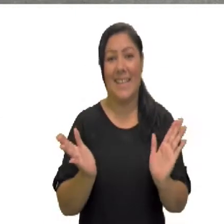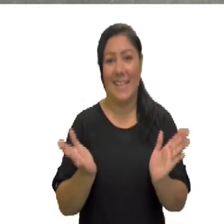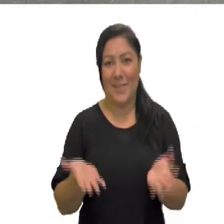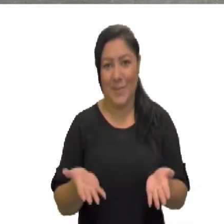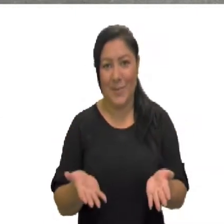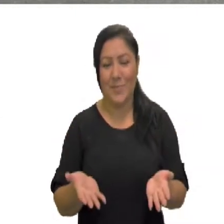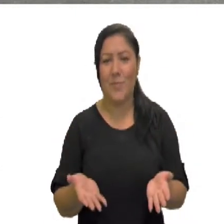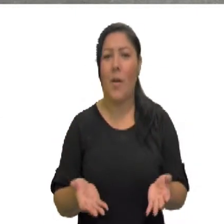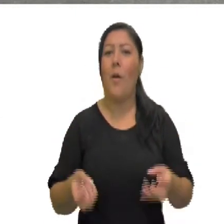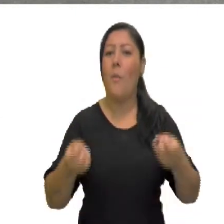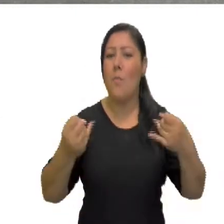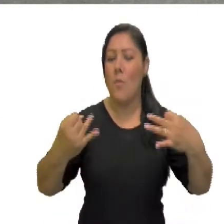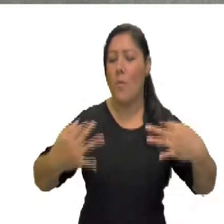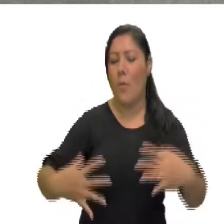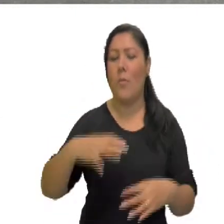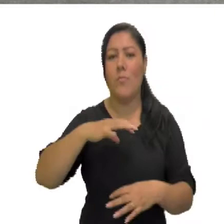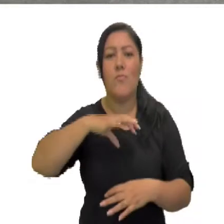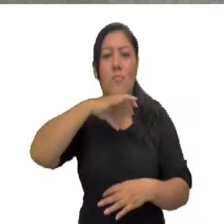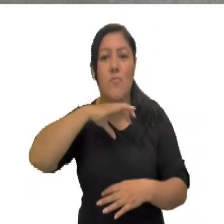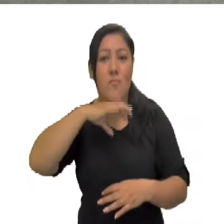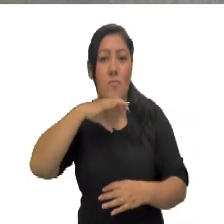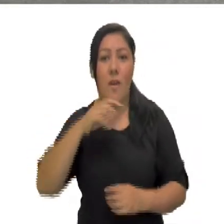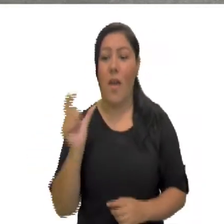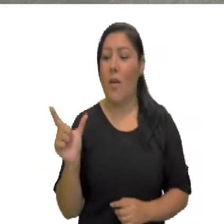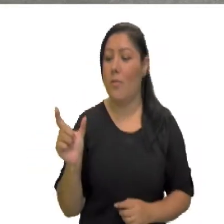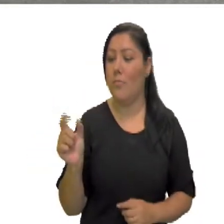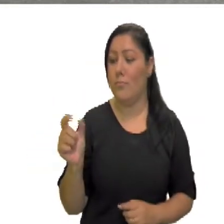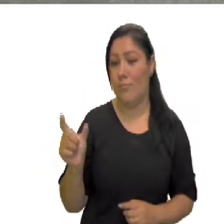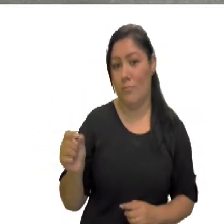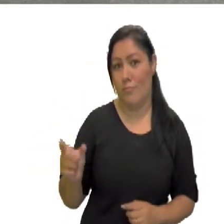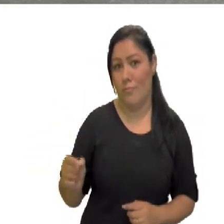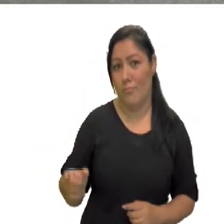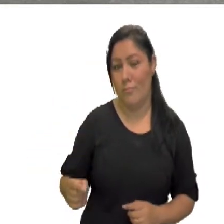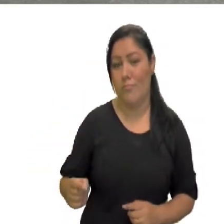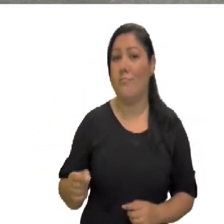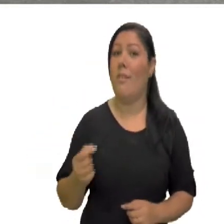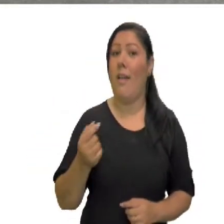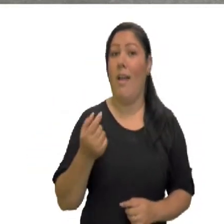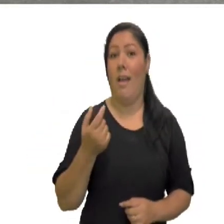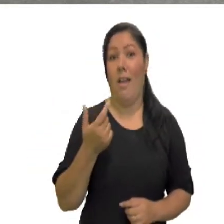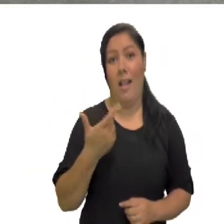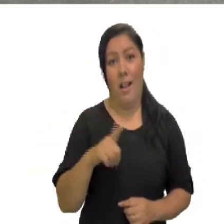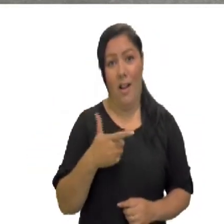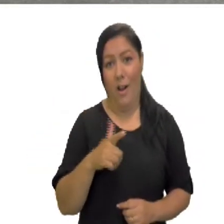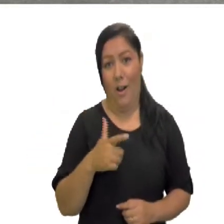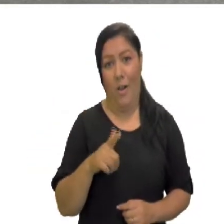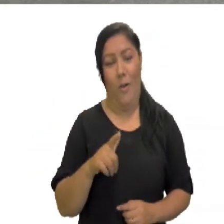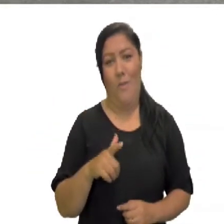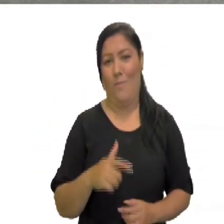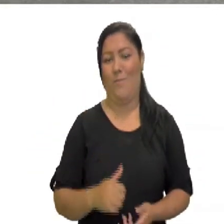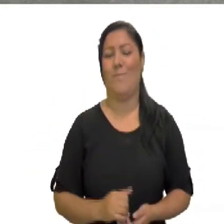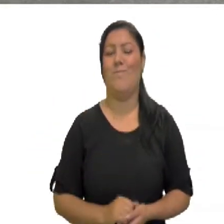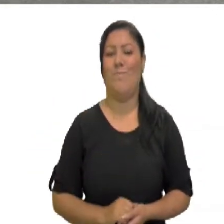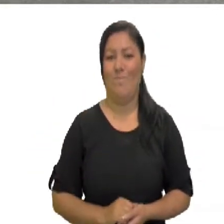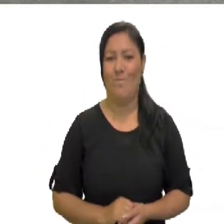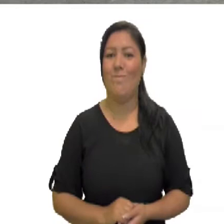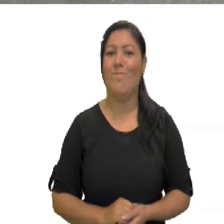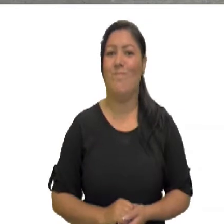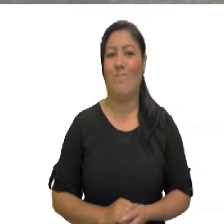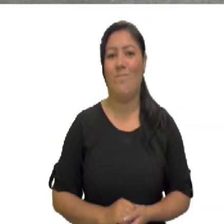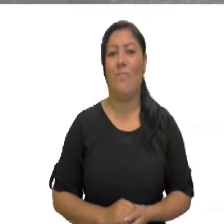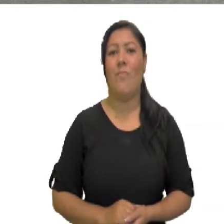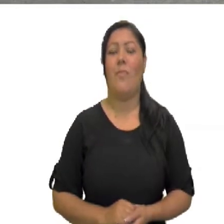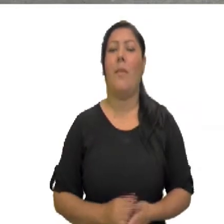animais invertebrados. Bom, animais invertebrados. Os